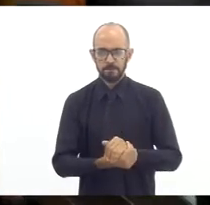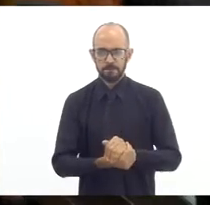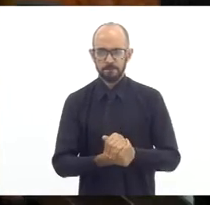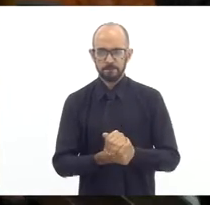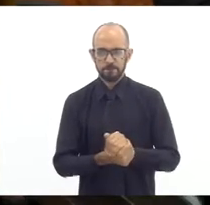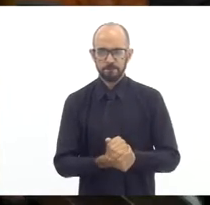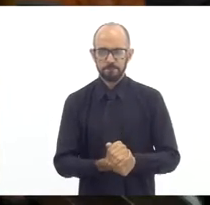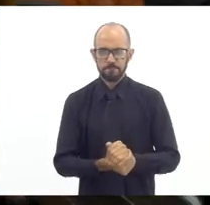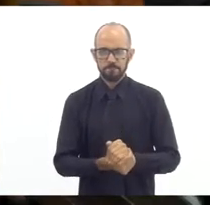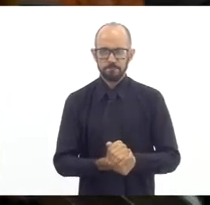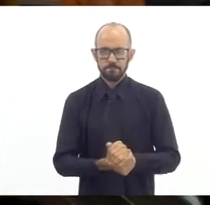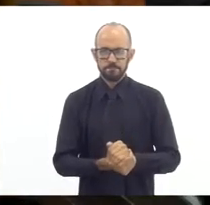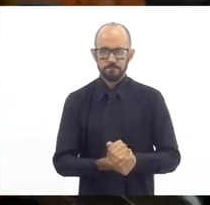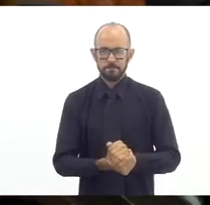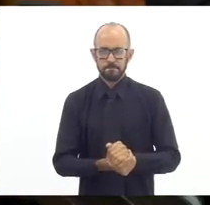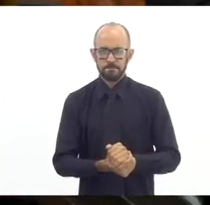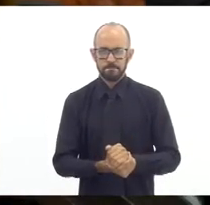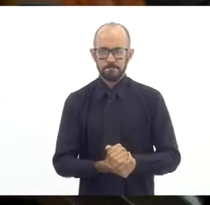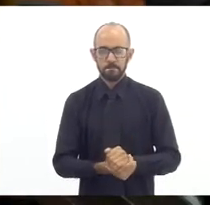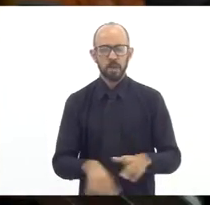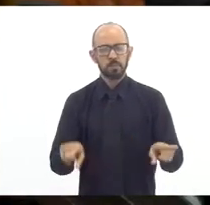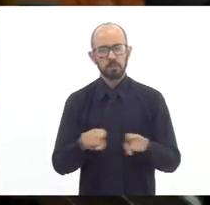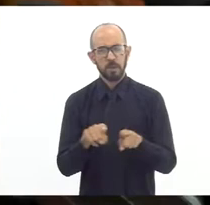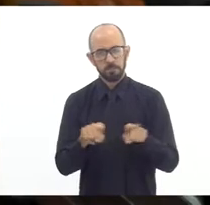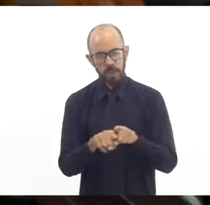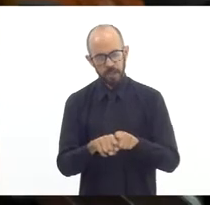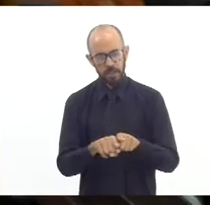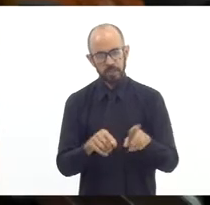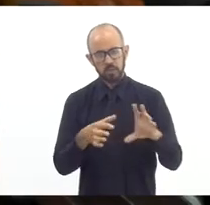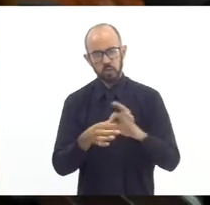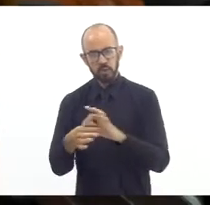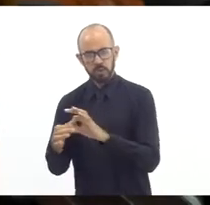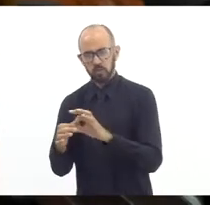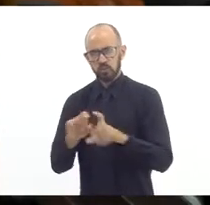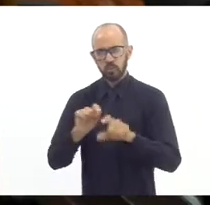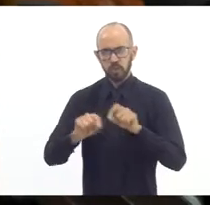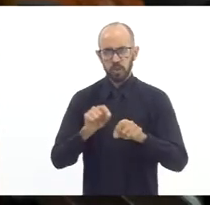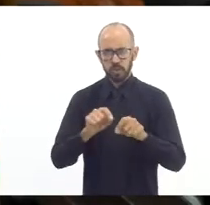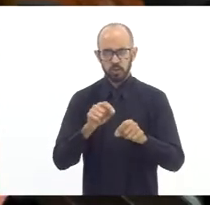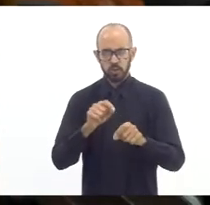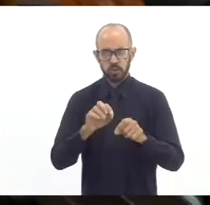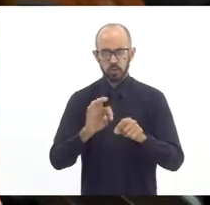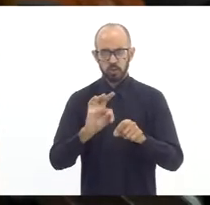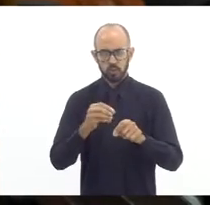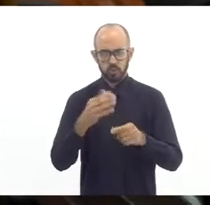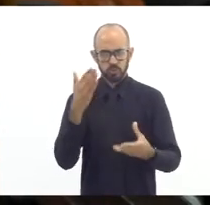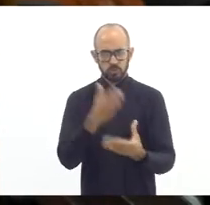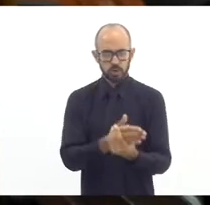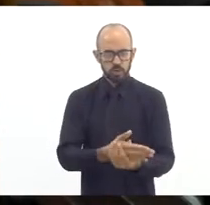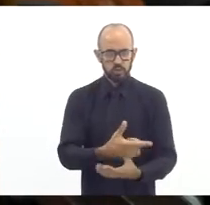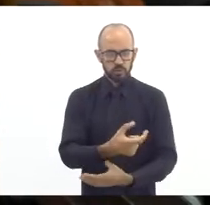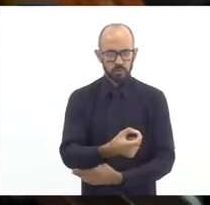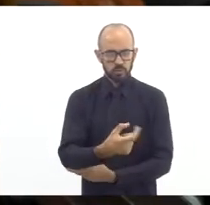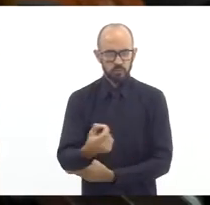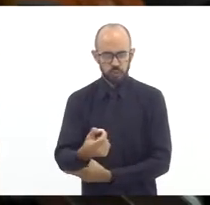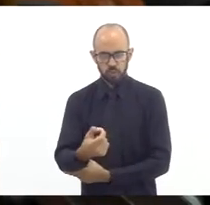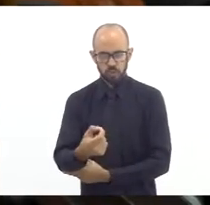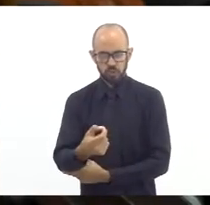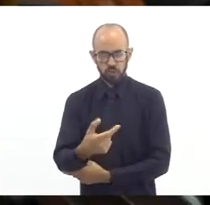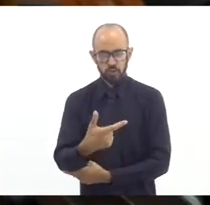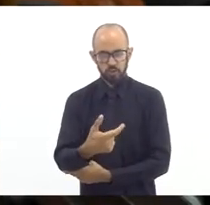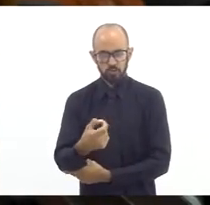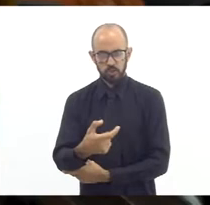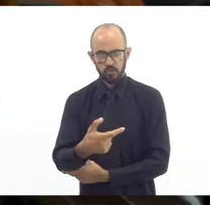Então, ainda nesse sentido, informar que esses processos do ano de 2020 e